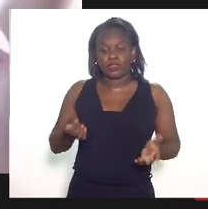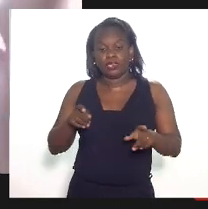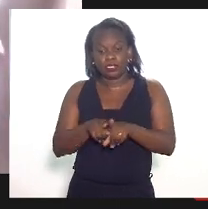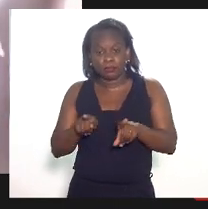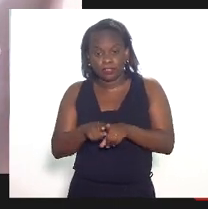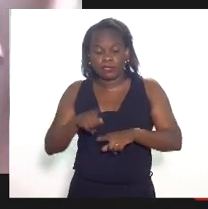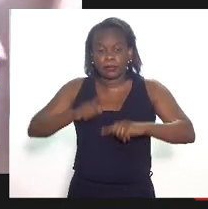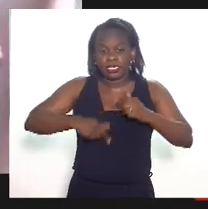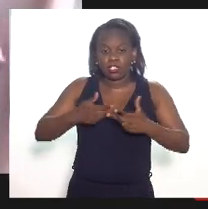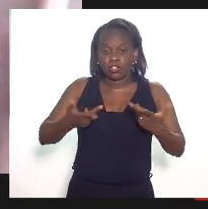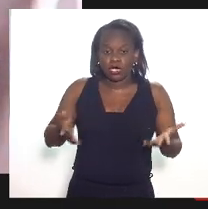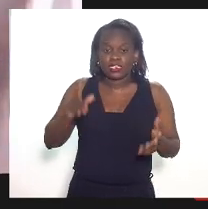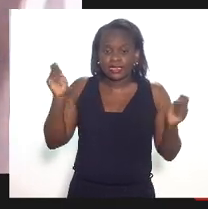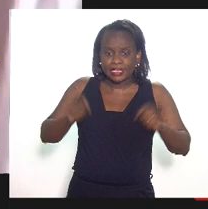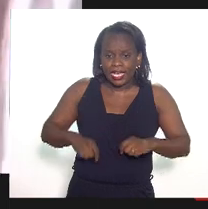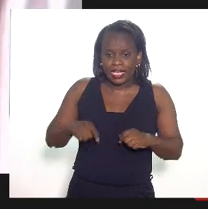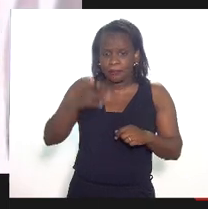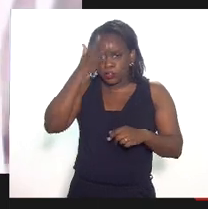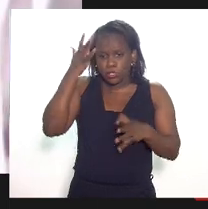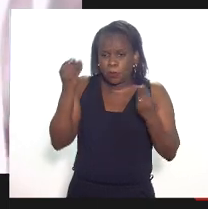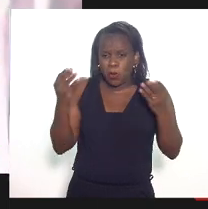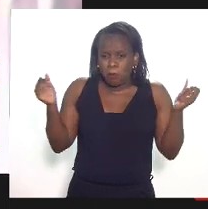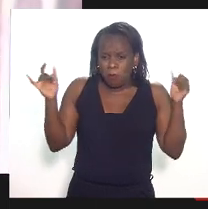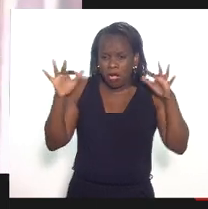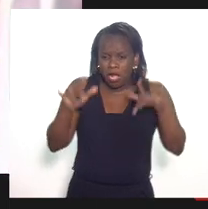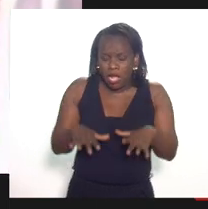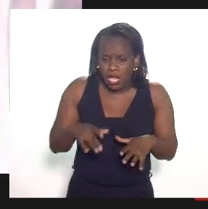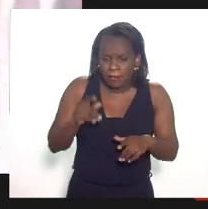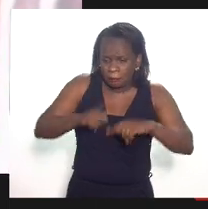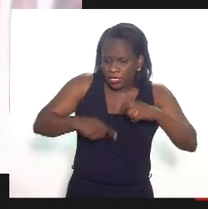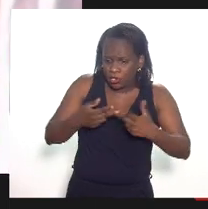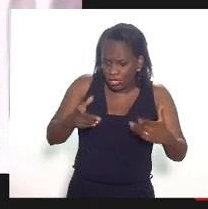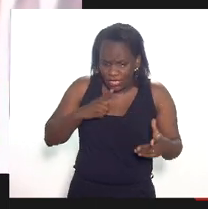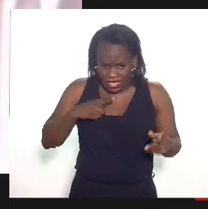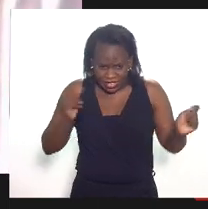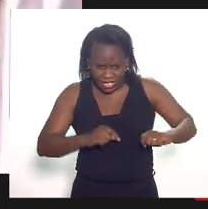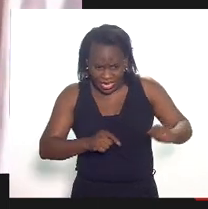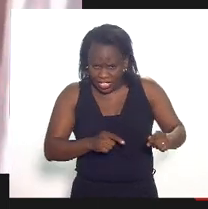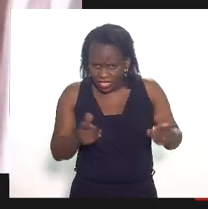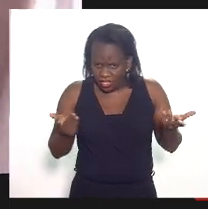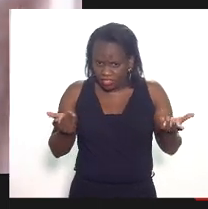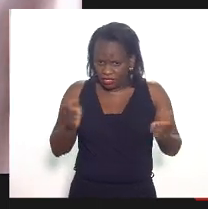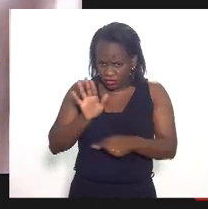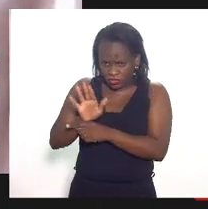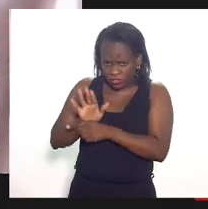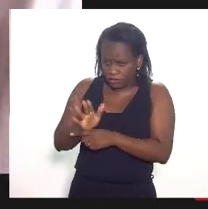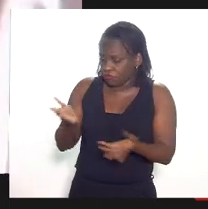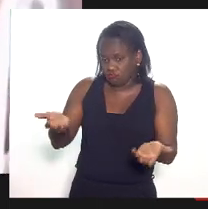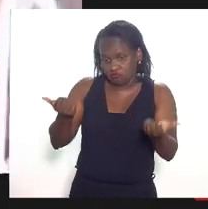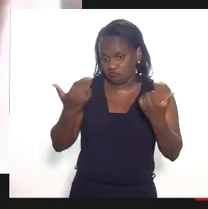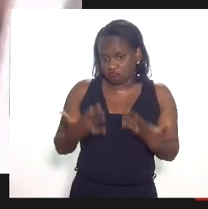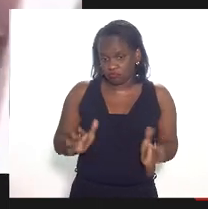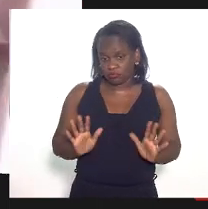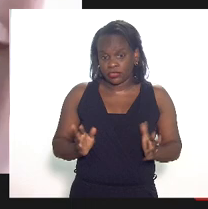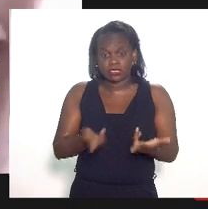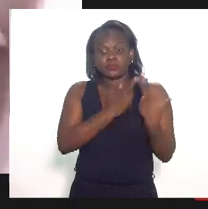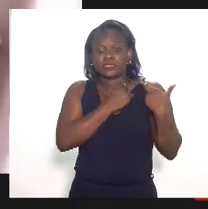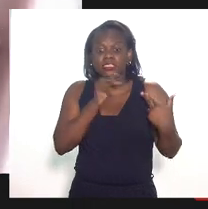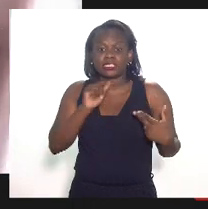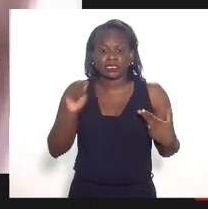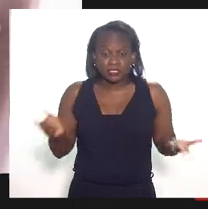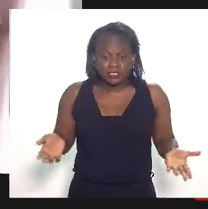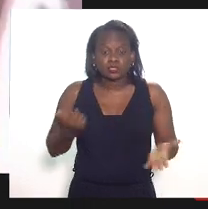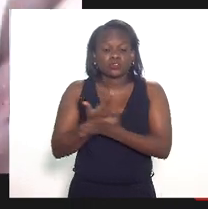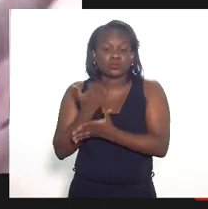esses insumos vão suportar a carga de pacientes que nós temos na rede aguardando? Isso não foi dito. De quem é a responsabilidade